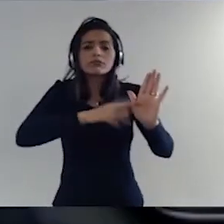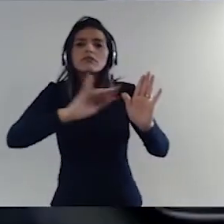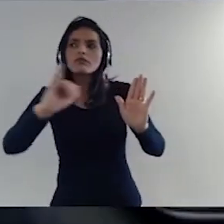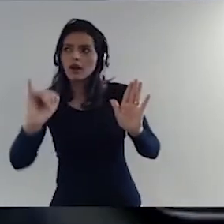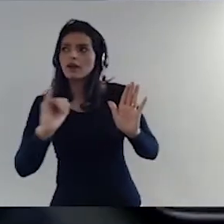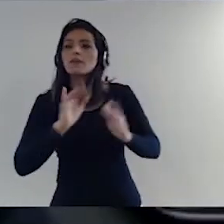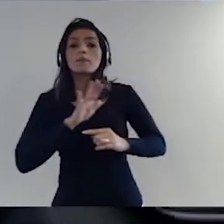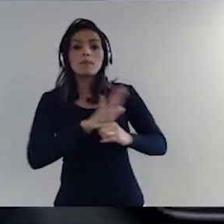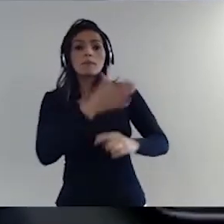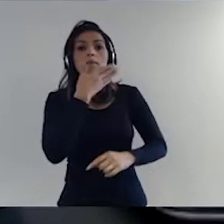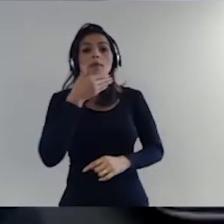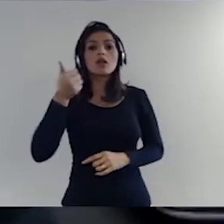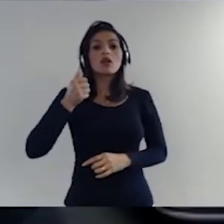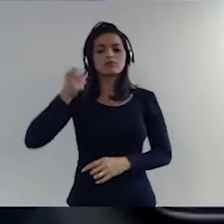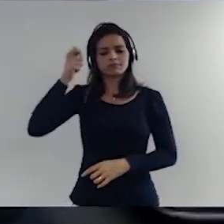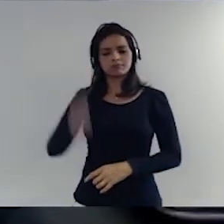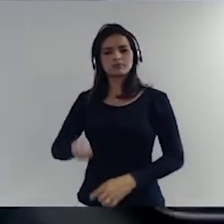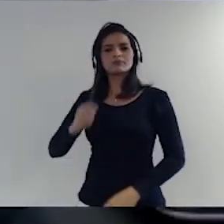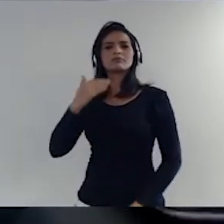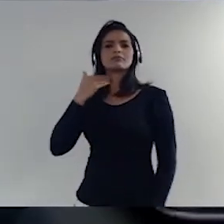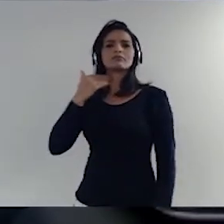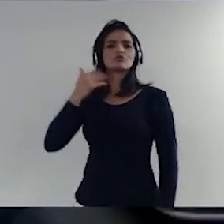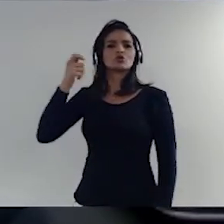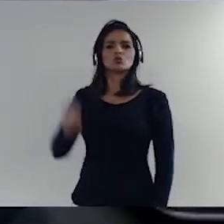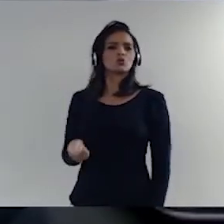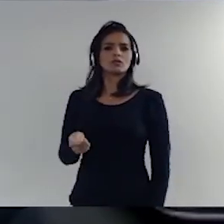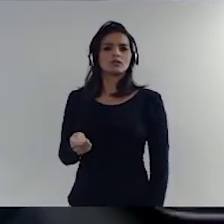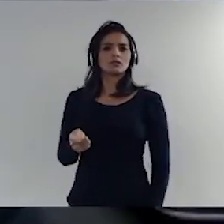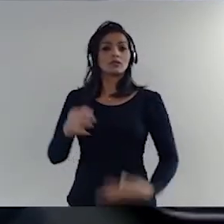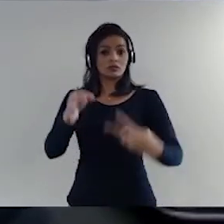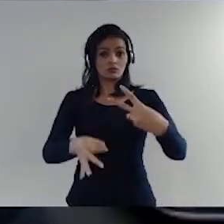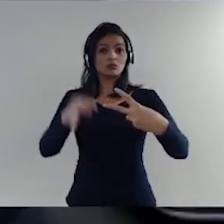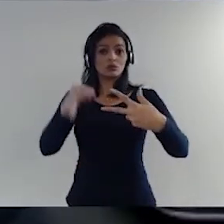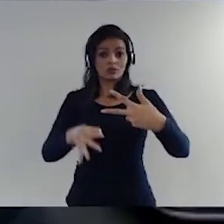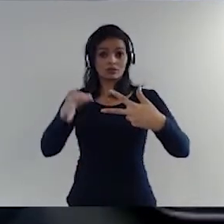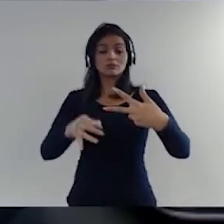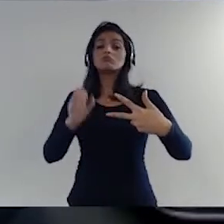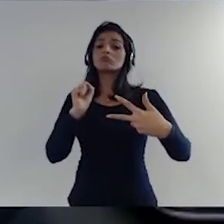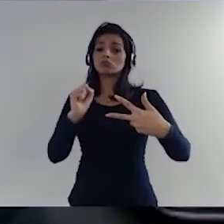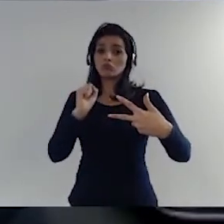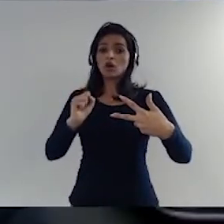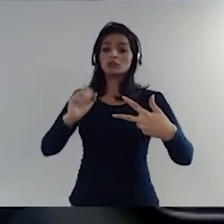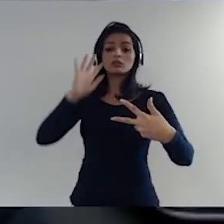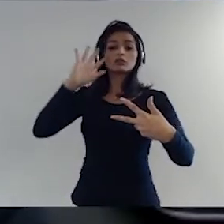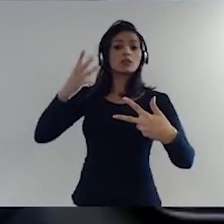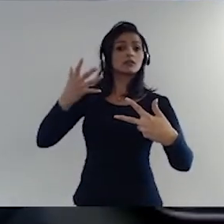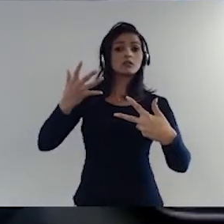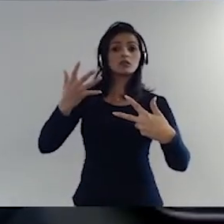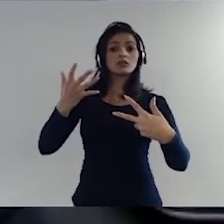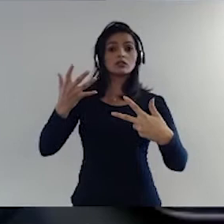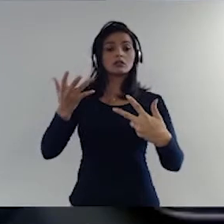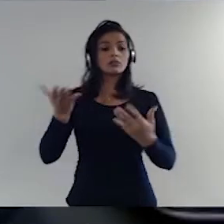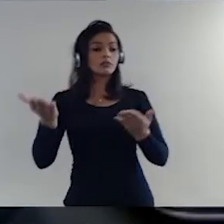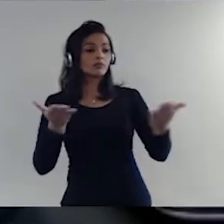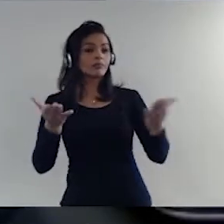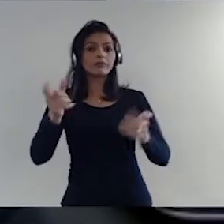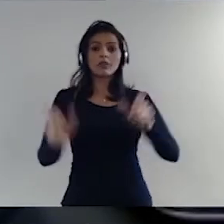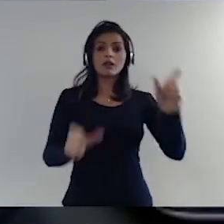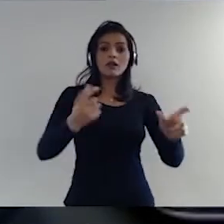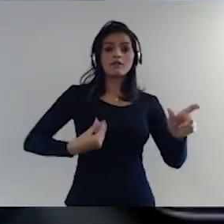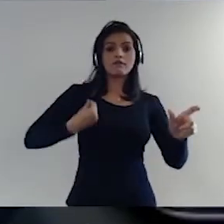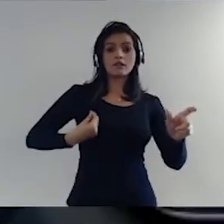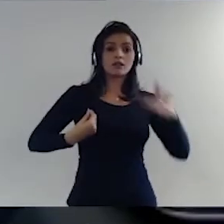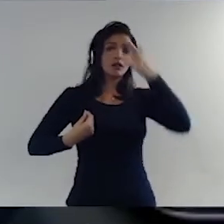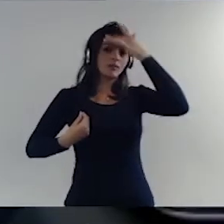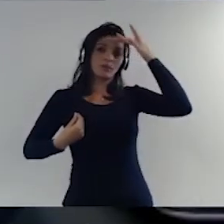a melhor decisão possível por parte do Poder Judiciário sobre a vida das pessoas. E hoje